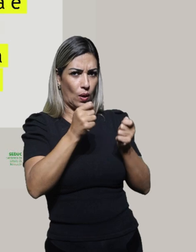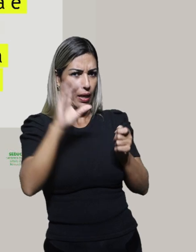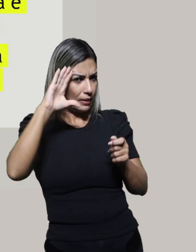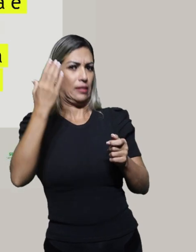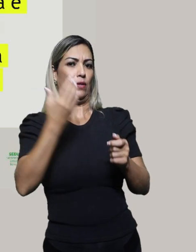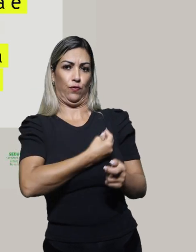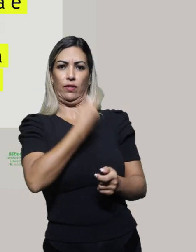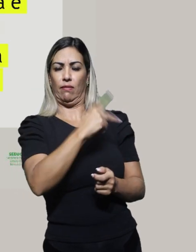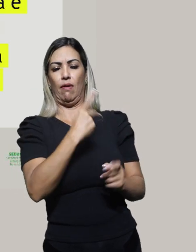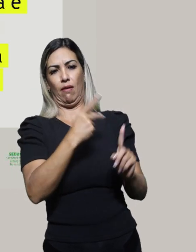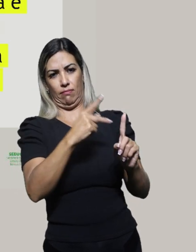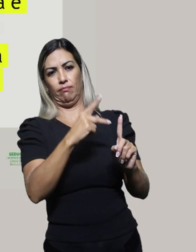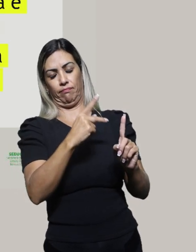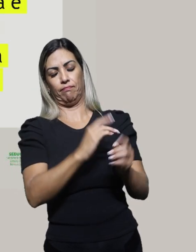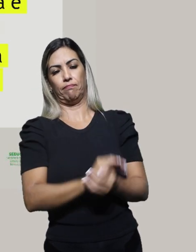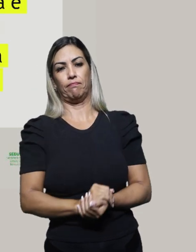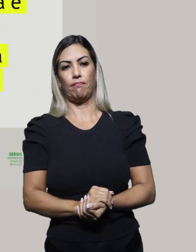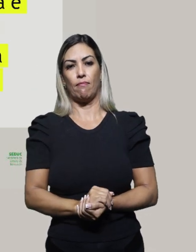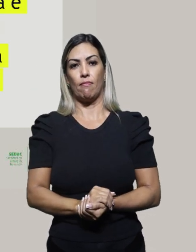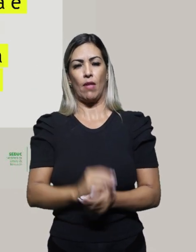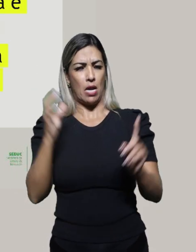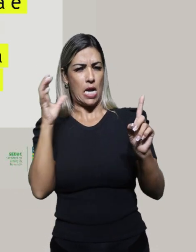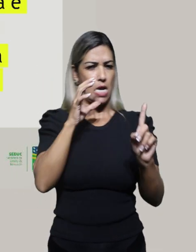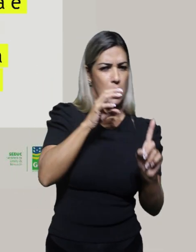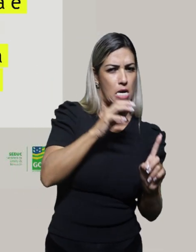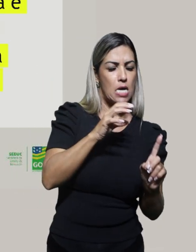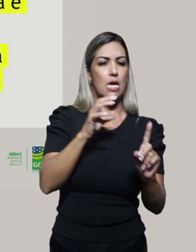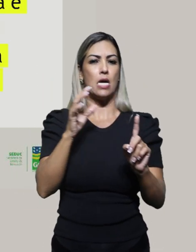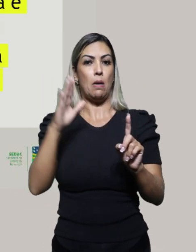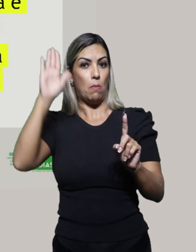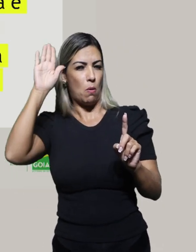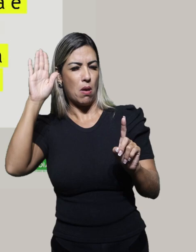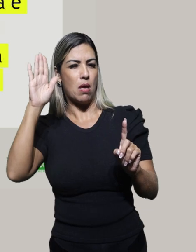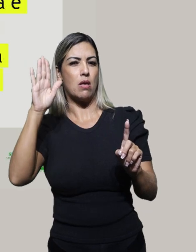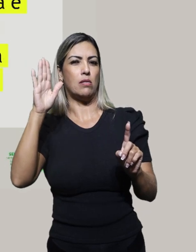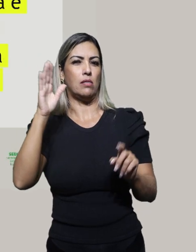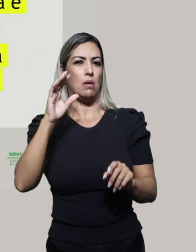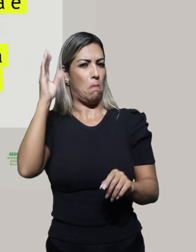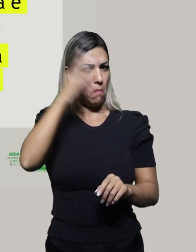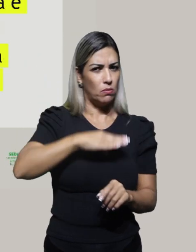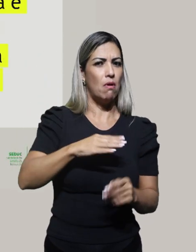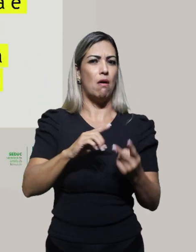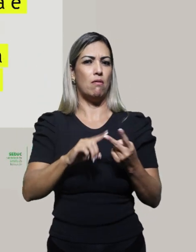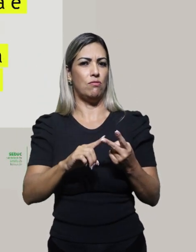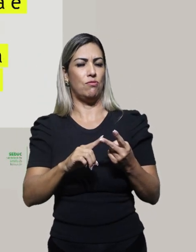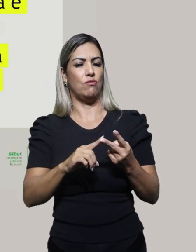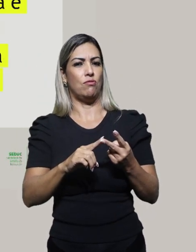controlar as decisões mediante, olhem só, ameaça, promessa de um mal injusto e grave,